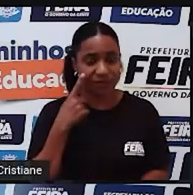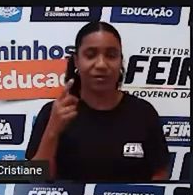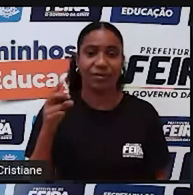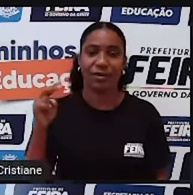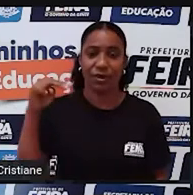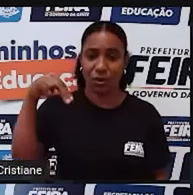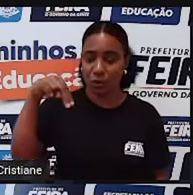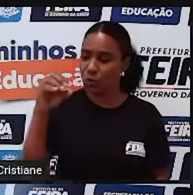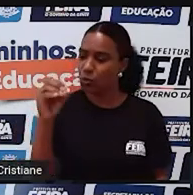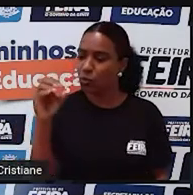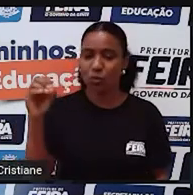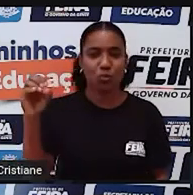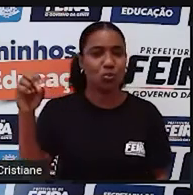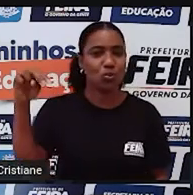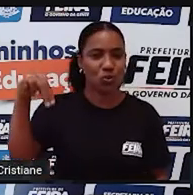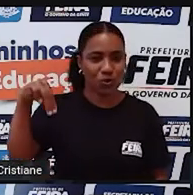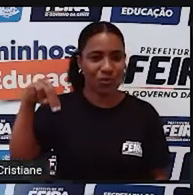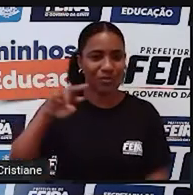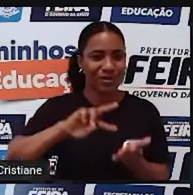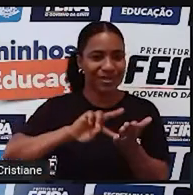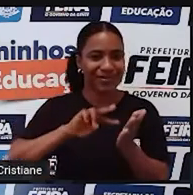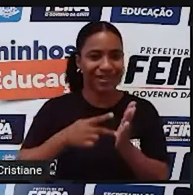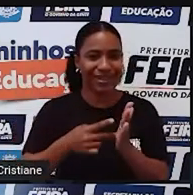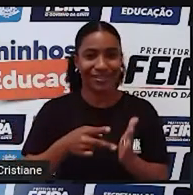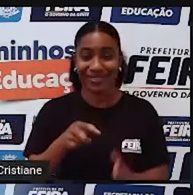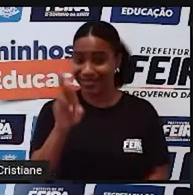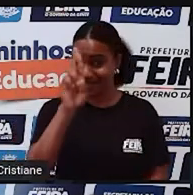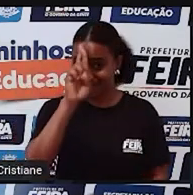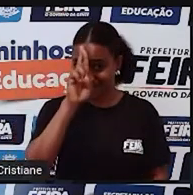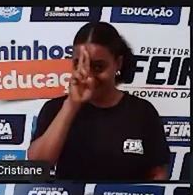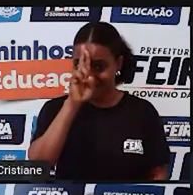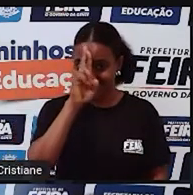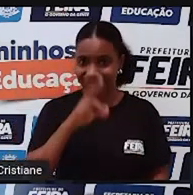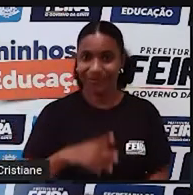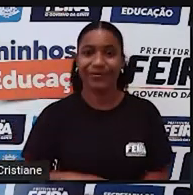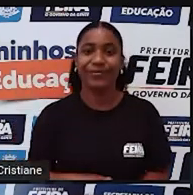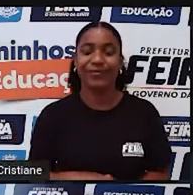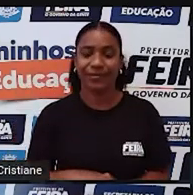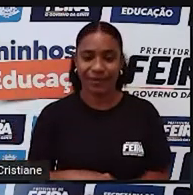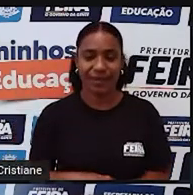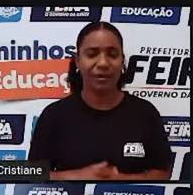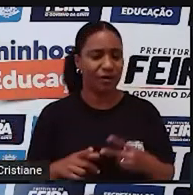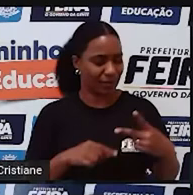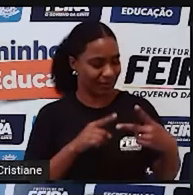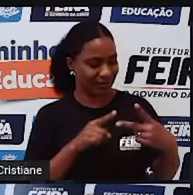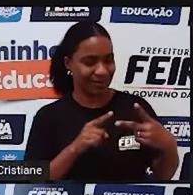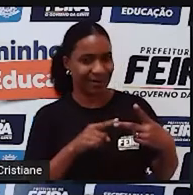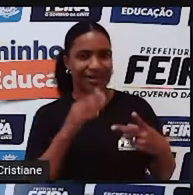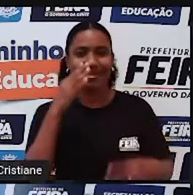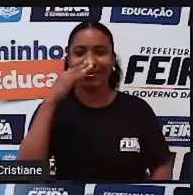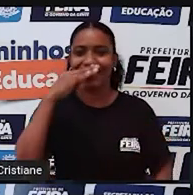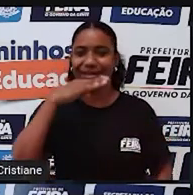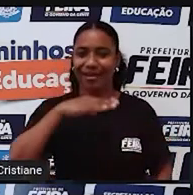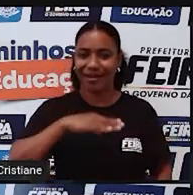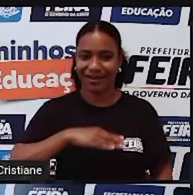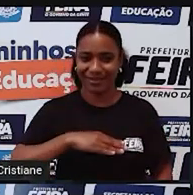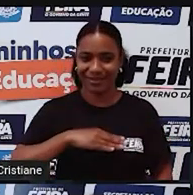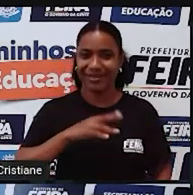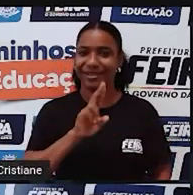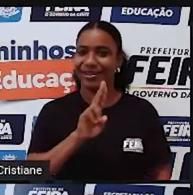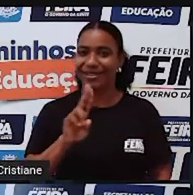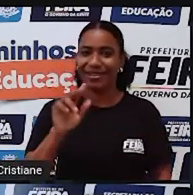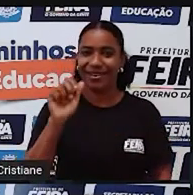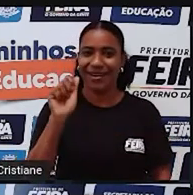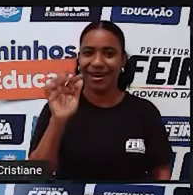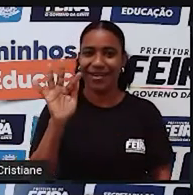significa meio-dia. Ok? So, afternoon, à tarde. Nós utilizamos a expressão